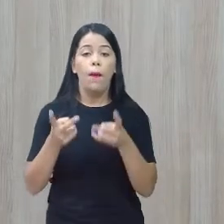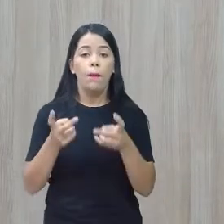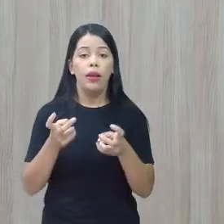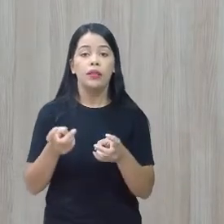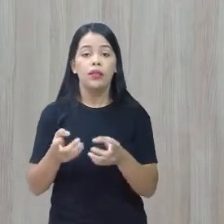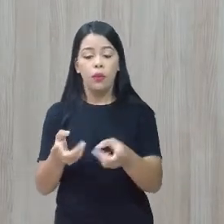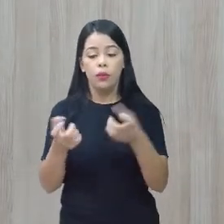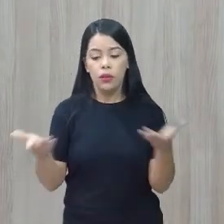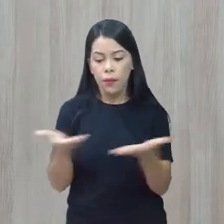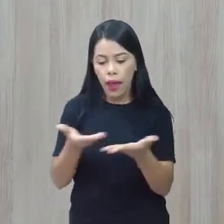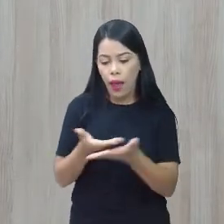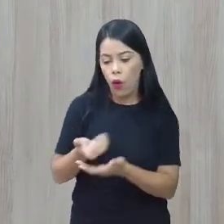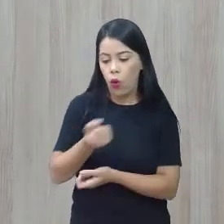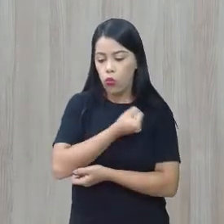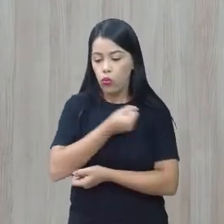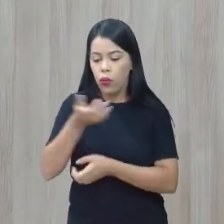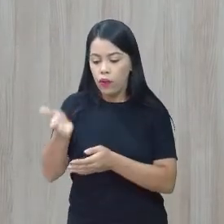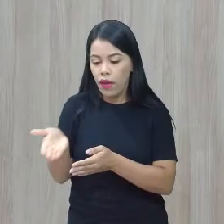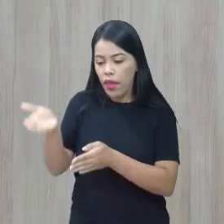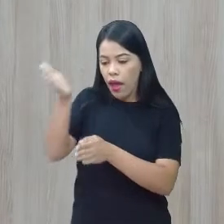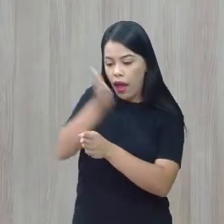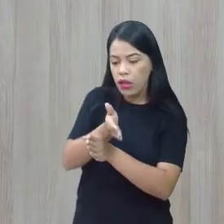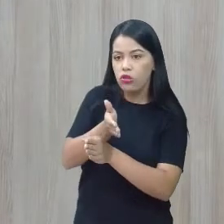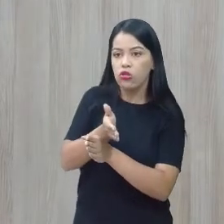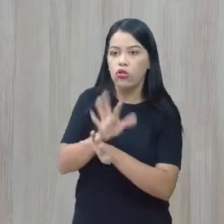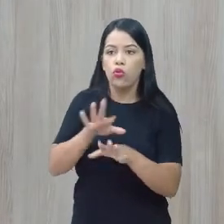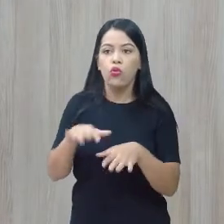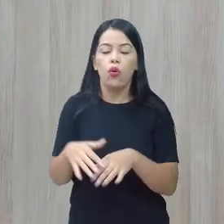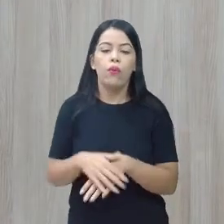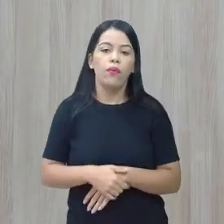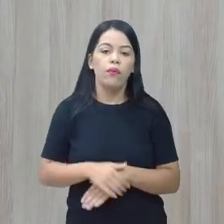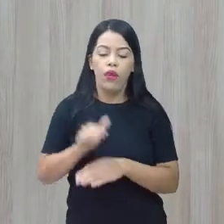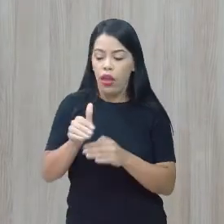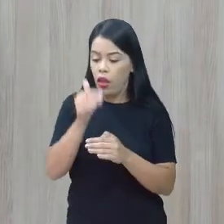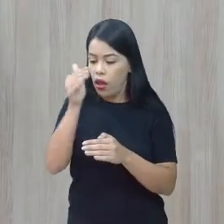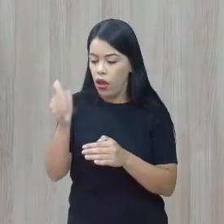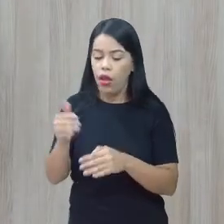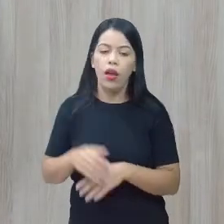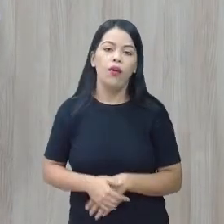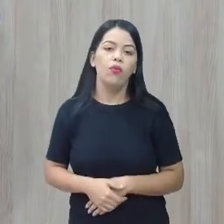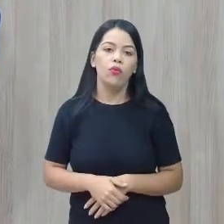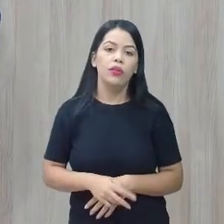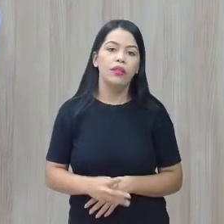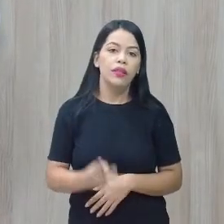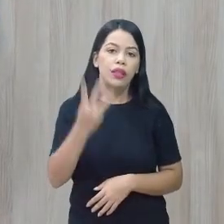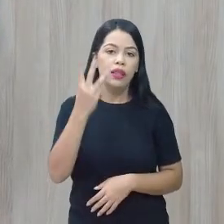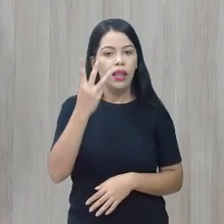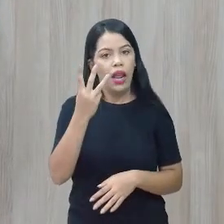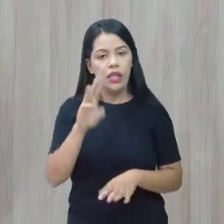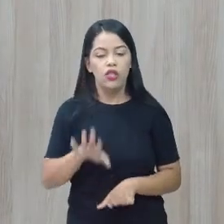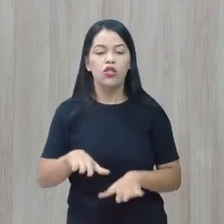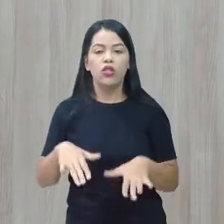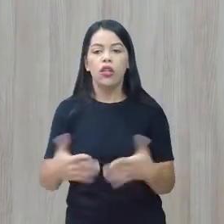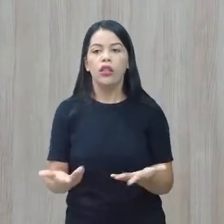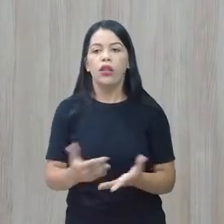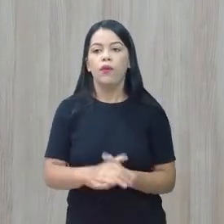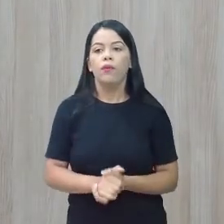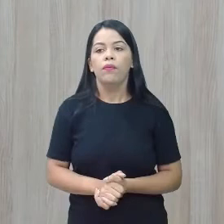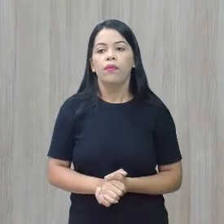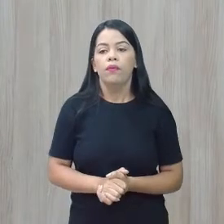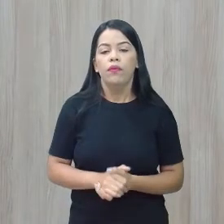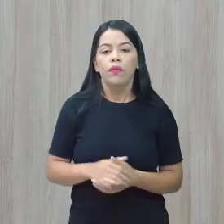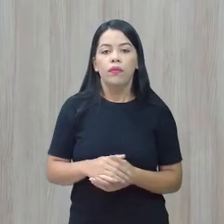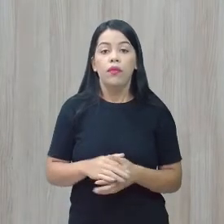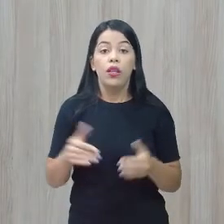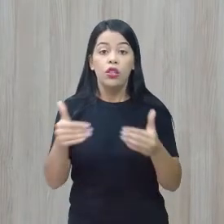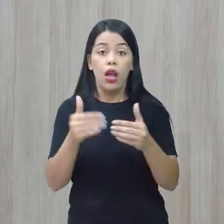Então, a gente vai observar aqui agora qual que é o próximo número, é o 3. De acordo com a regrinha do arredondamento, esse 3 aqui,